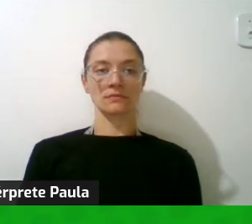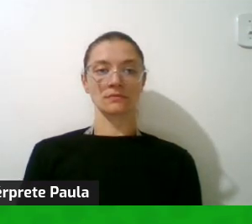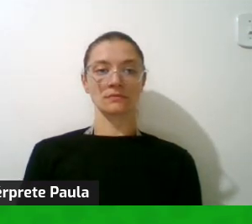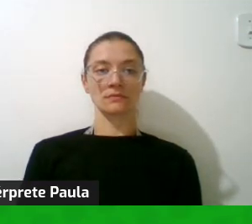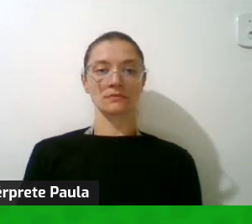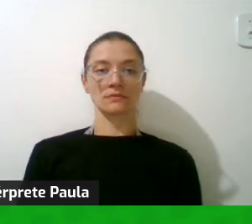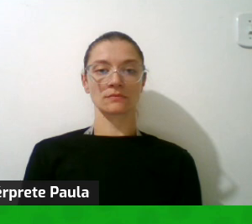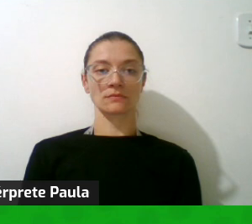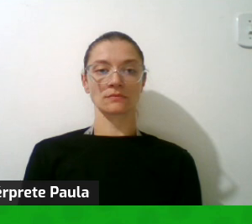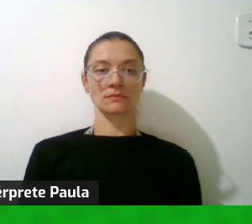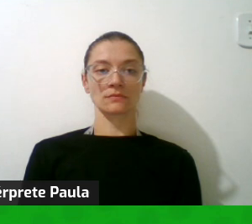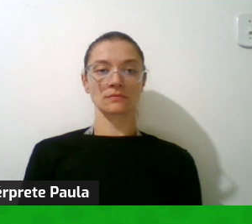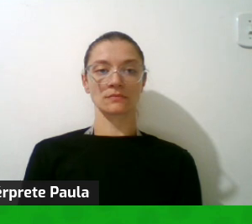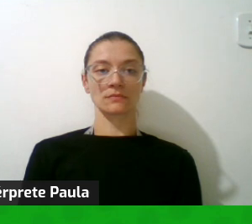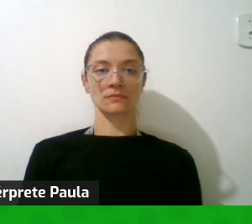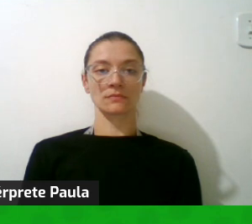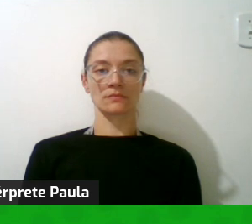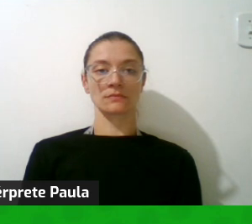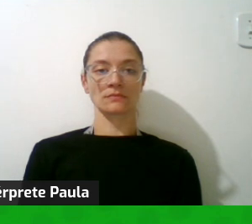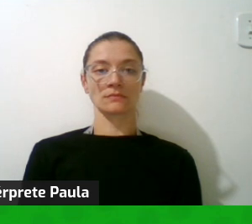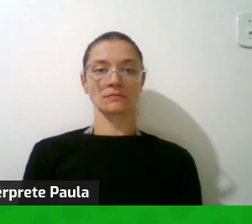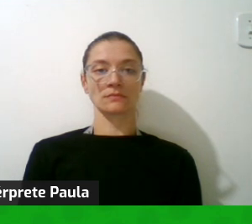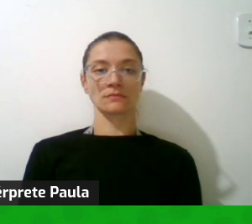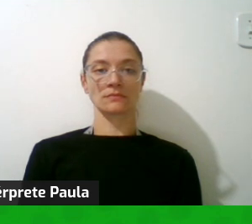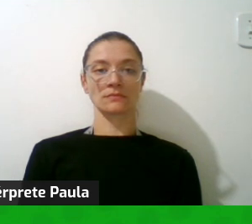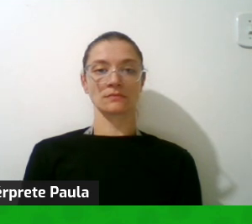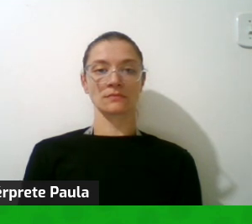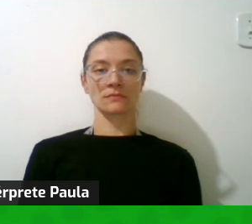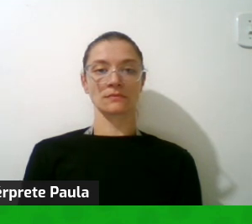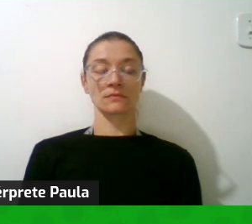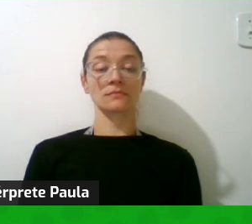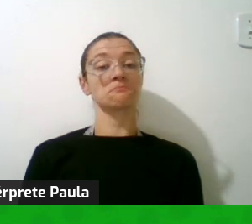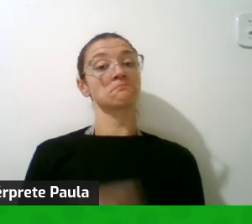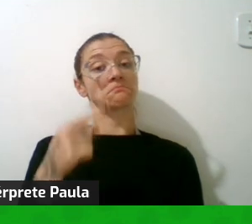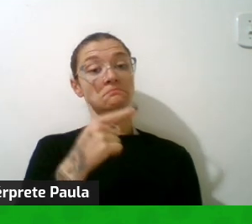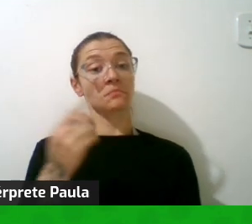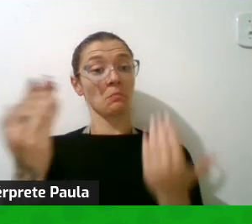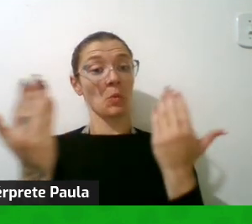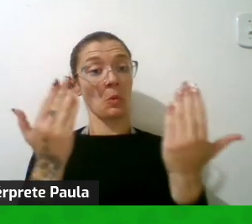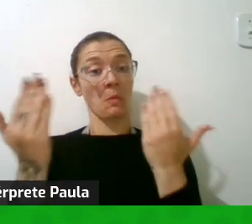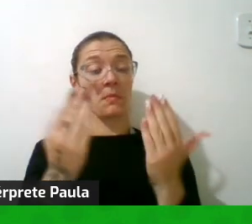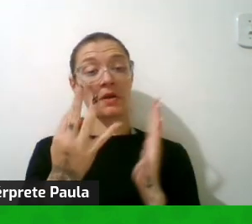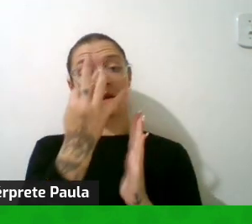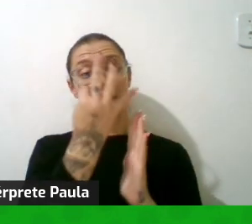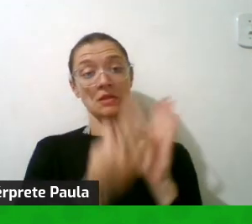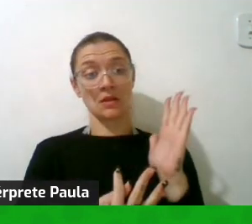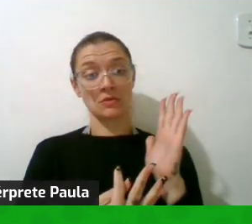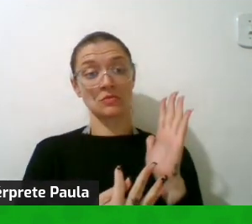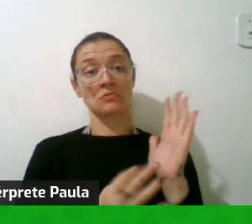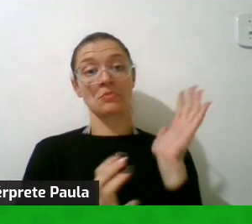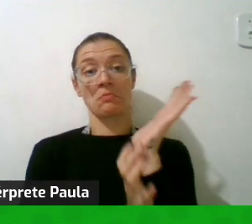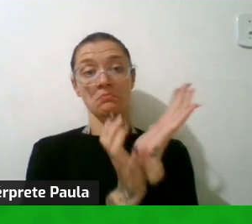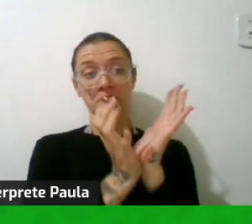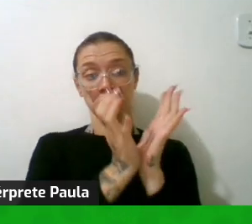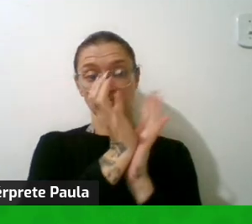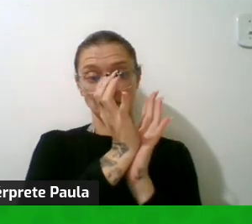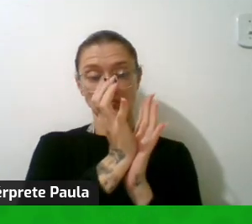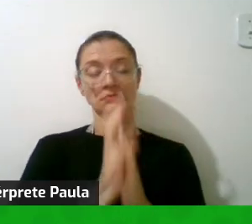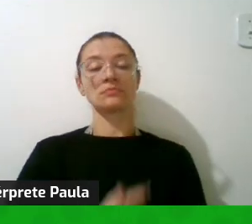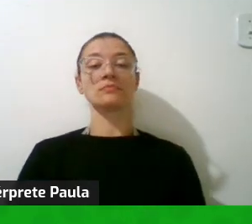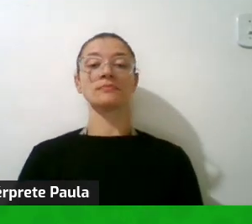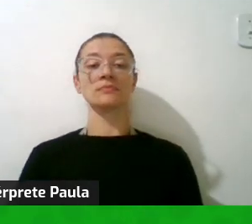É isso mesmo. Tá certo. Aí aqui eu vou comparar com o meu texto, que é o meu critério,